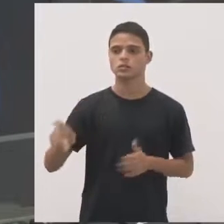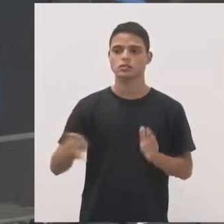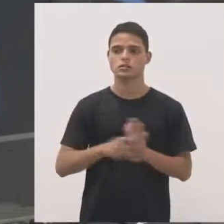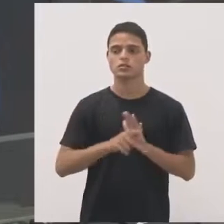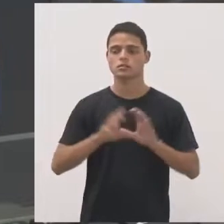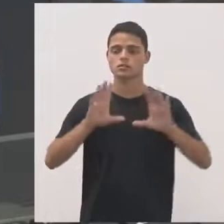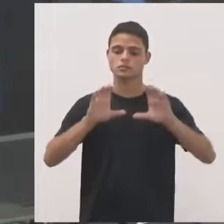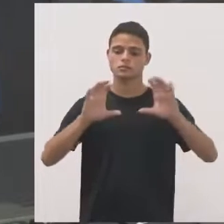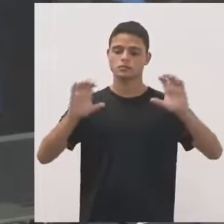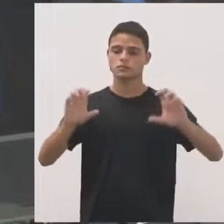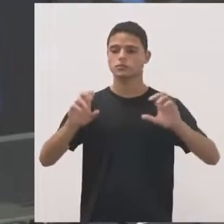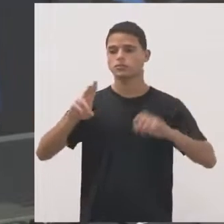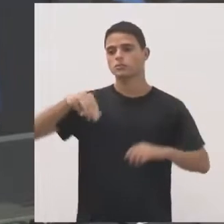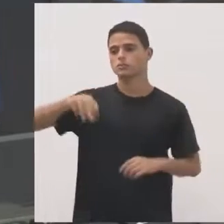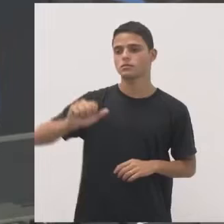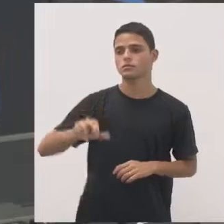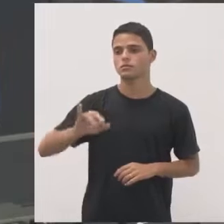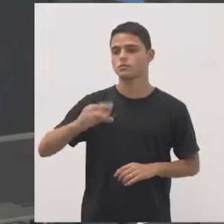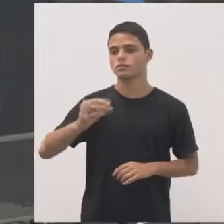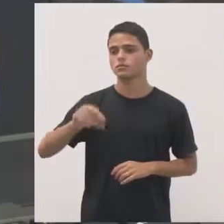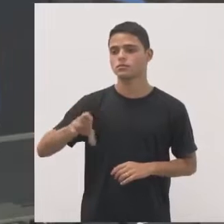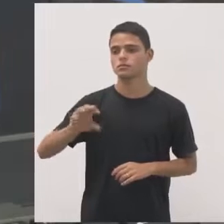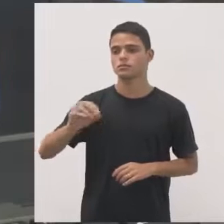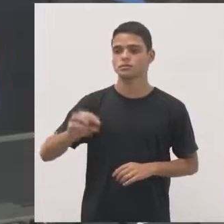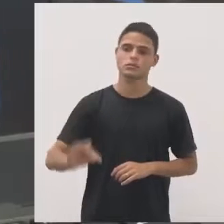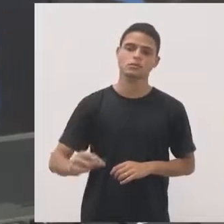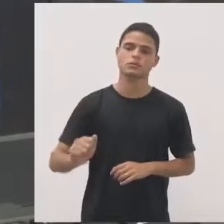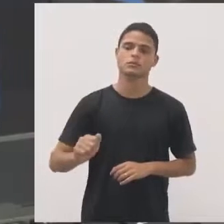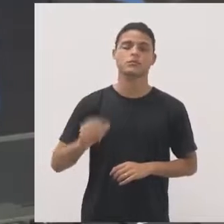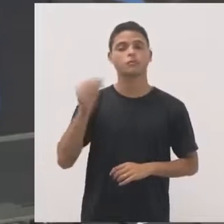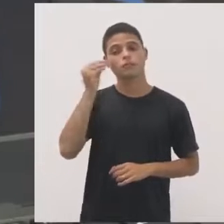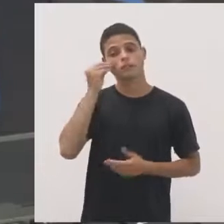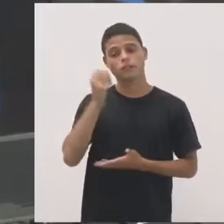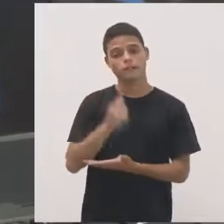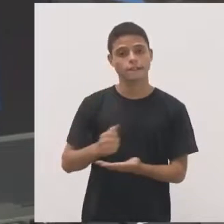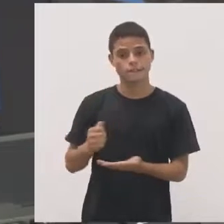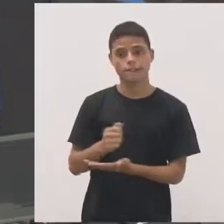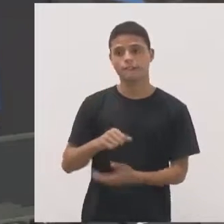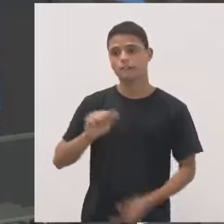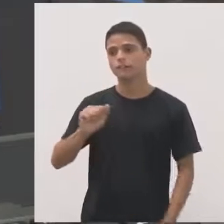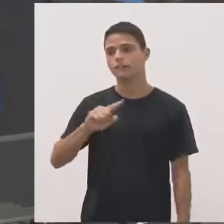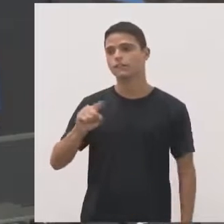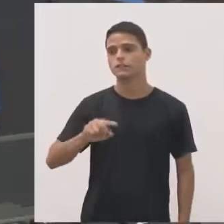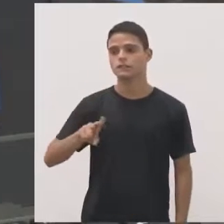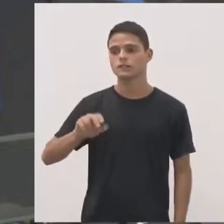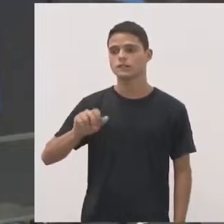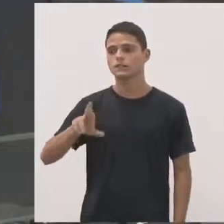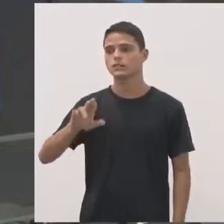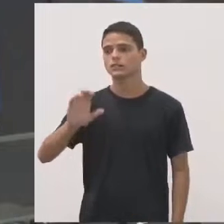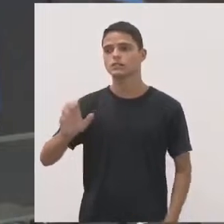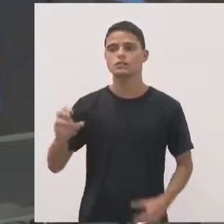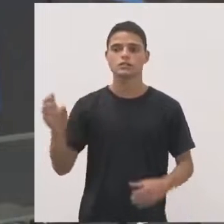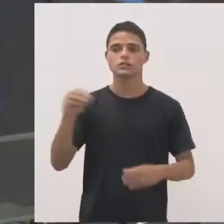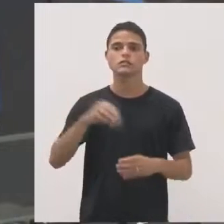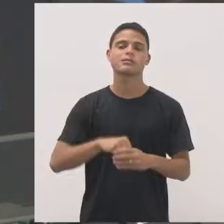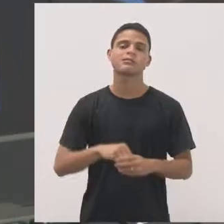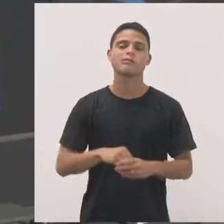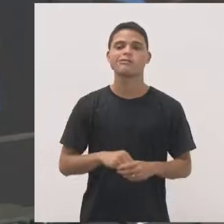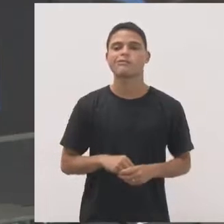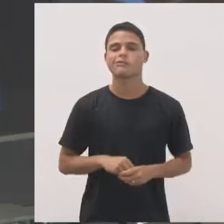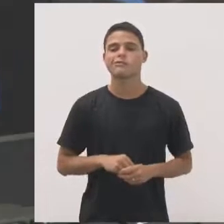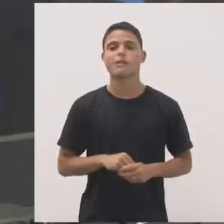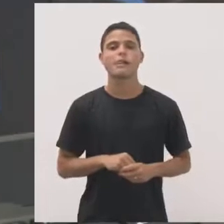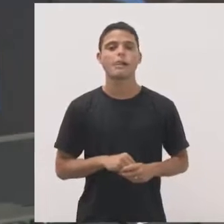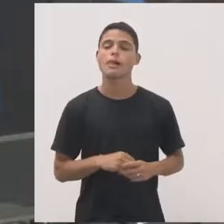Microsoft, tá? Então, para tentar deixar isso um pouco mais básico, o Azure ele coloca você dentro do